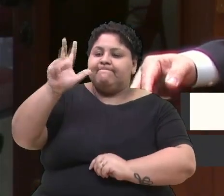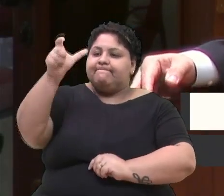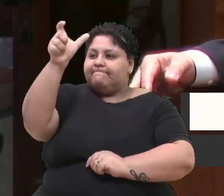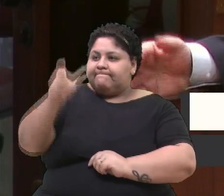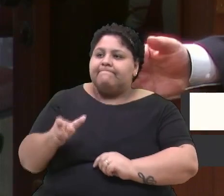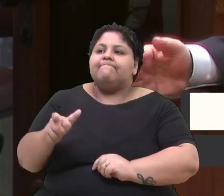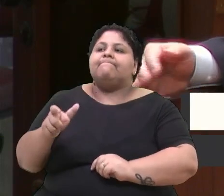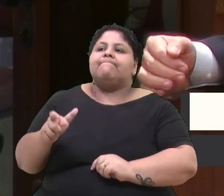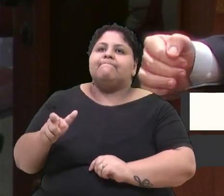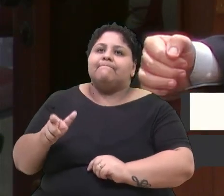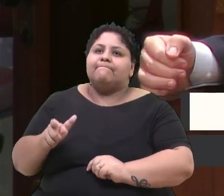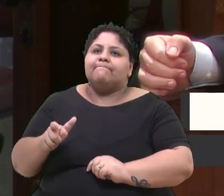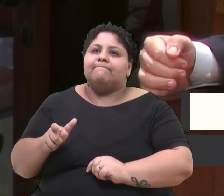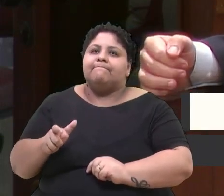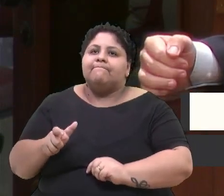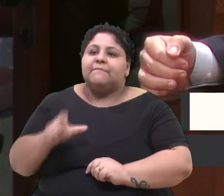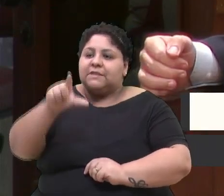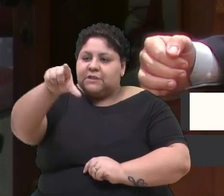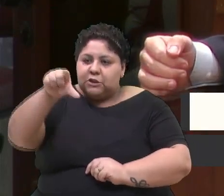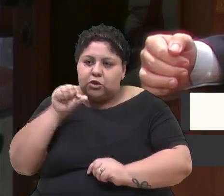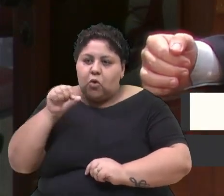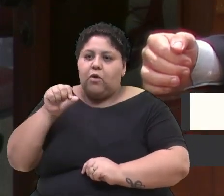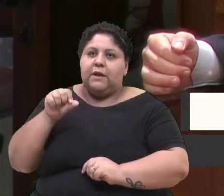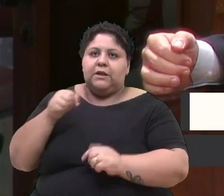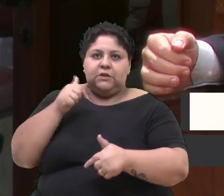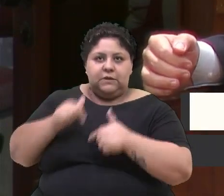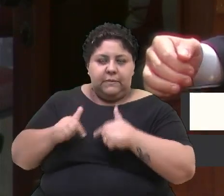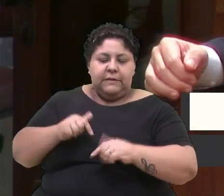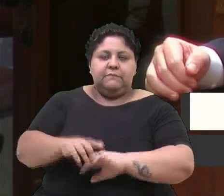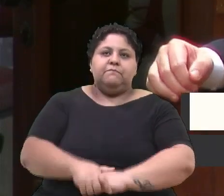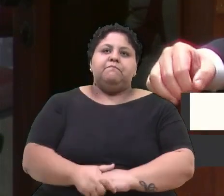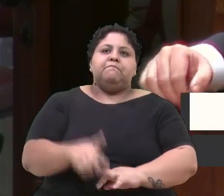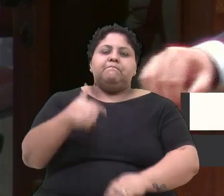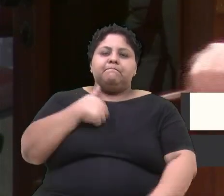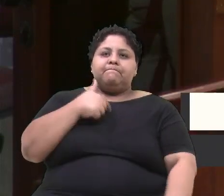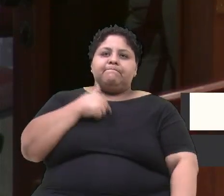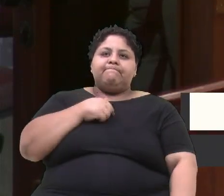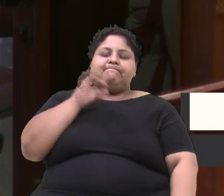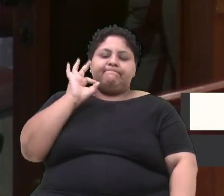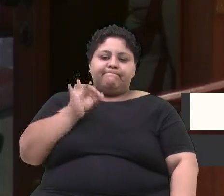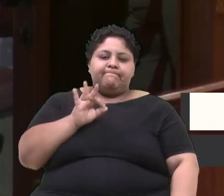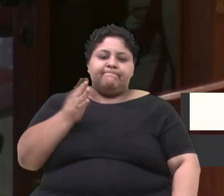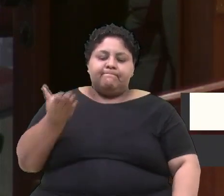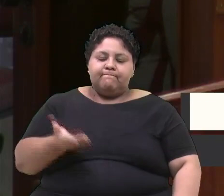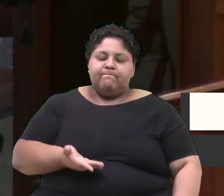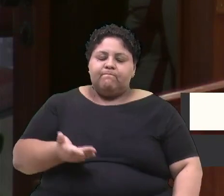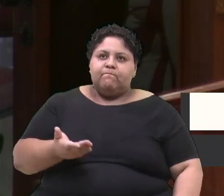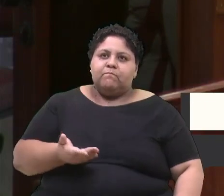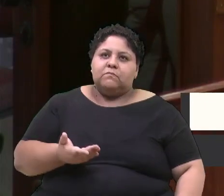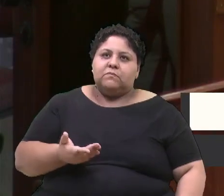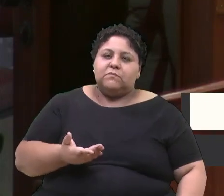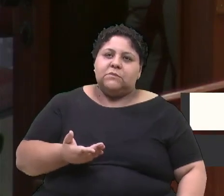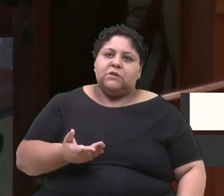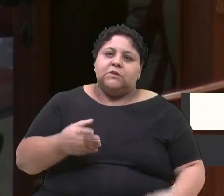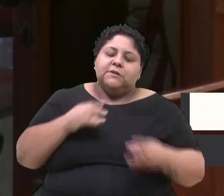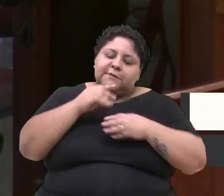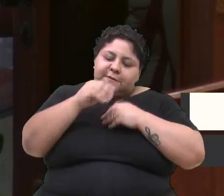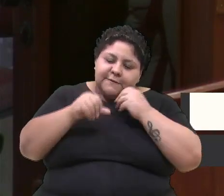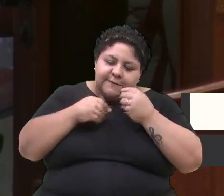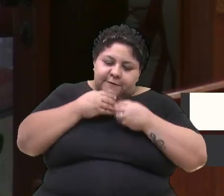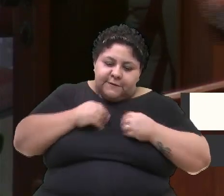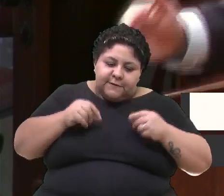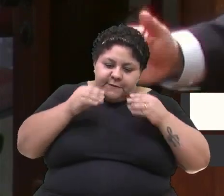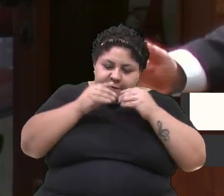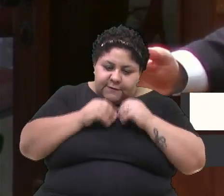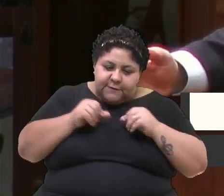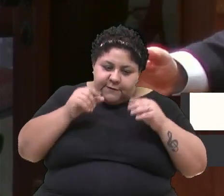participam desses processos seletivos. E eu tenho assim uma questão muito sentimental também, a questão